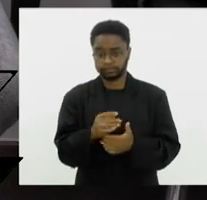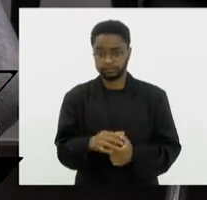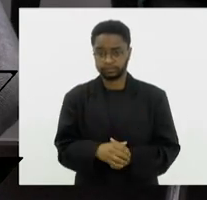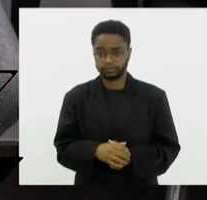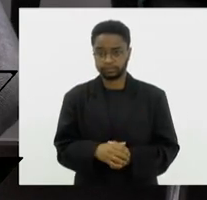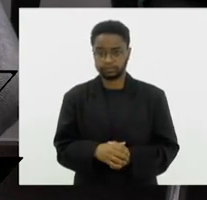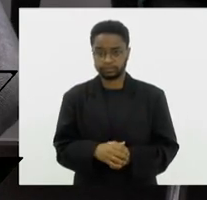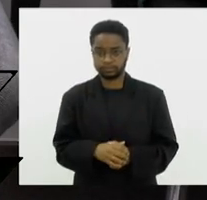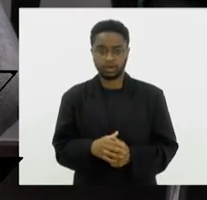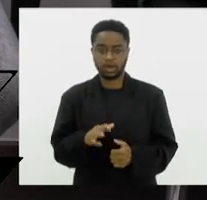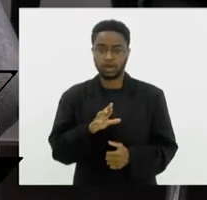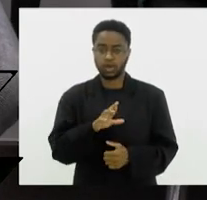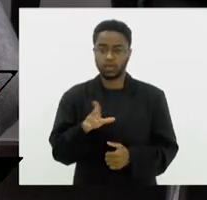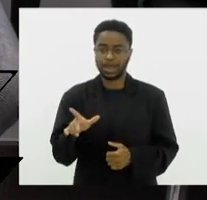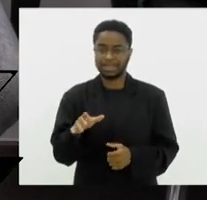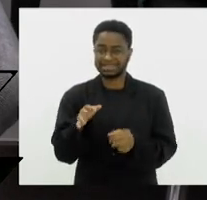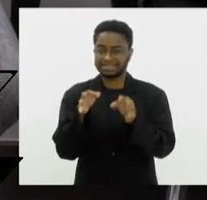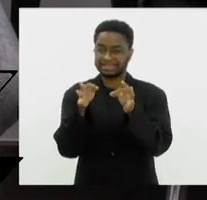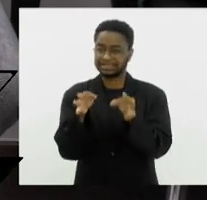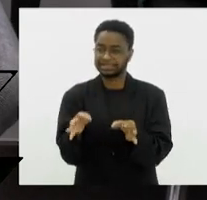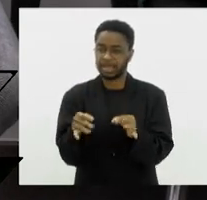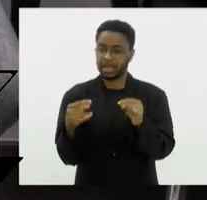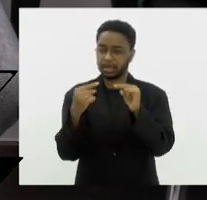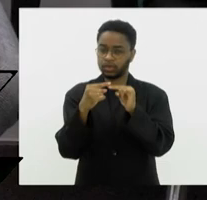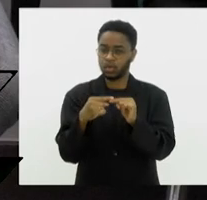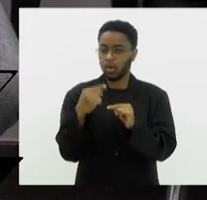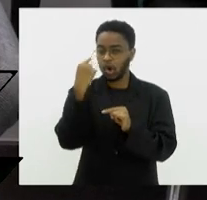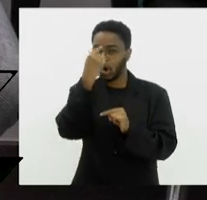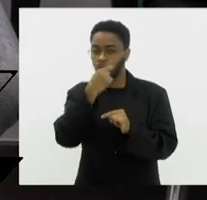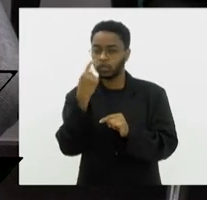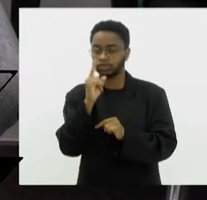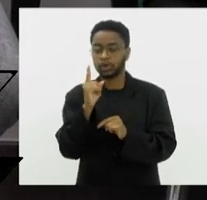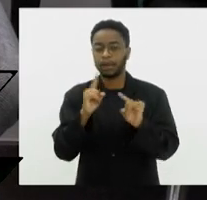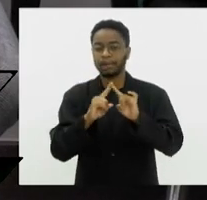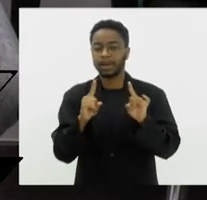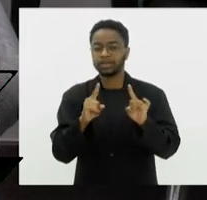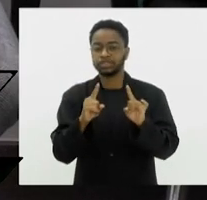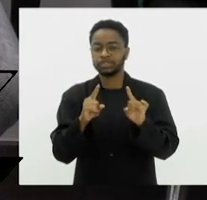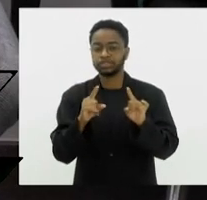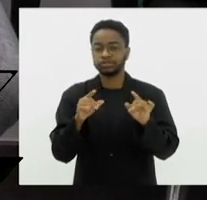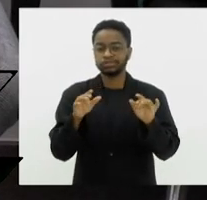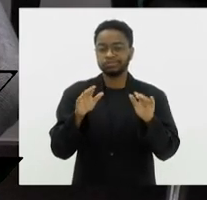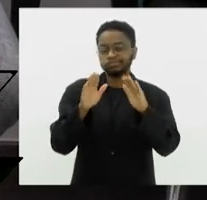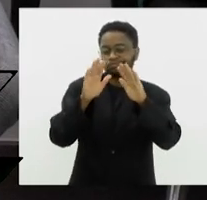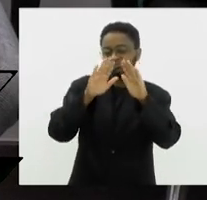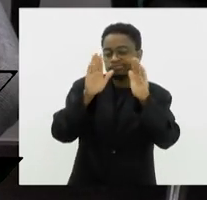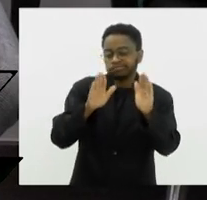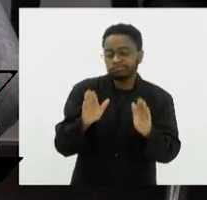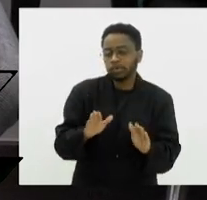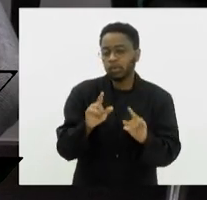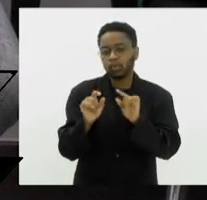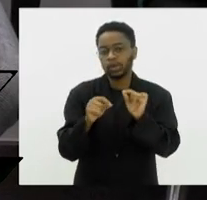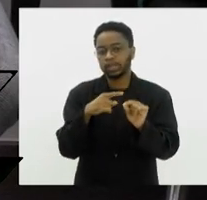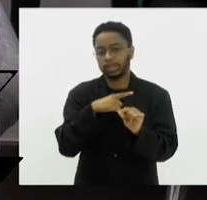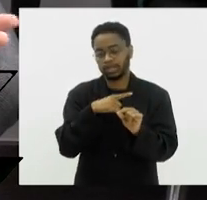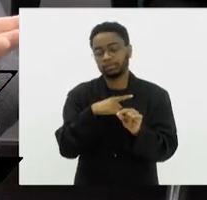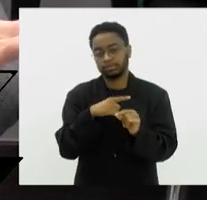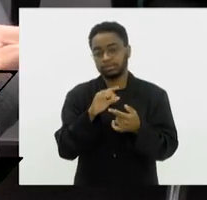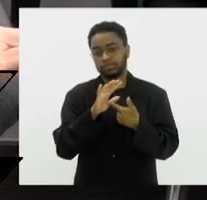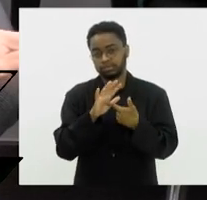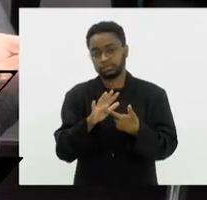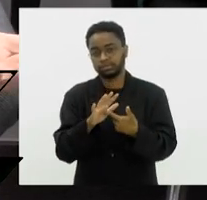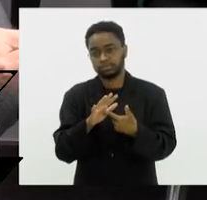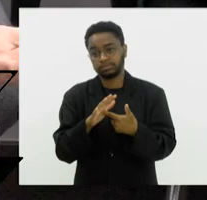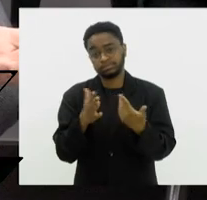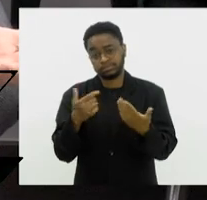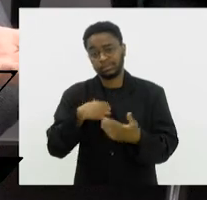forma precisa o rosto, mas a forma, a silhueta, etc., etc. Eu estou me